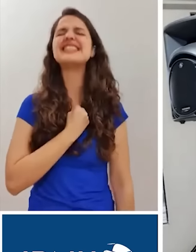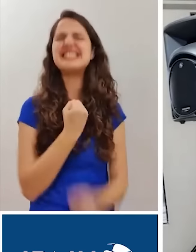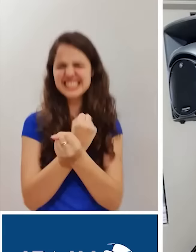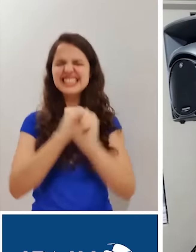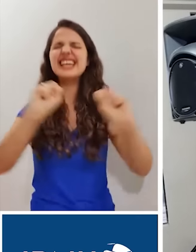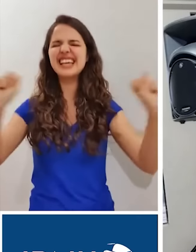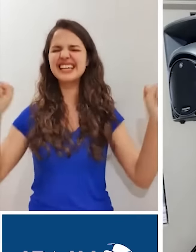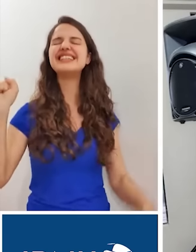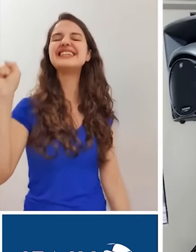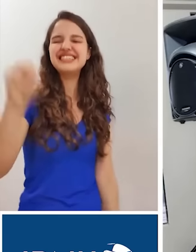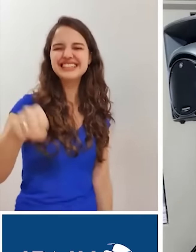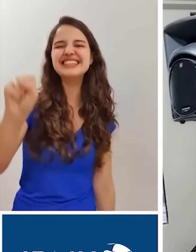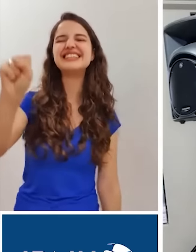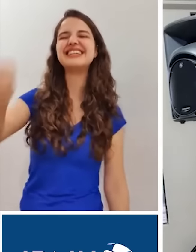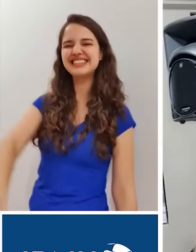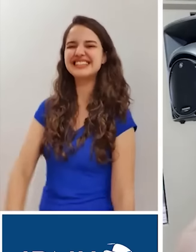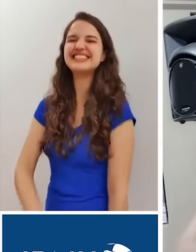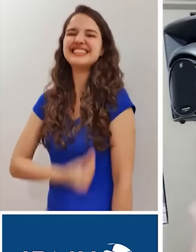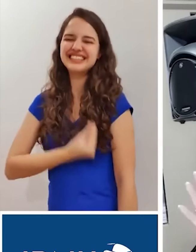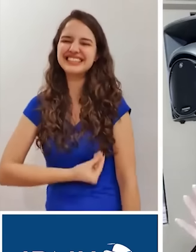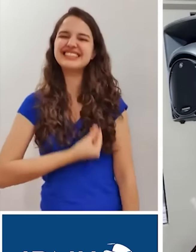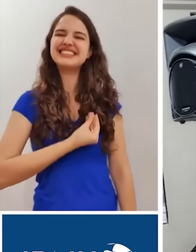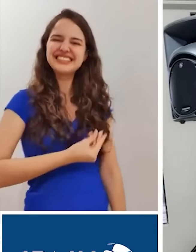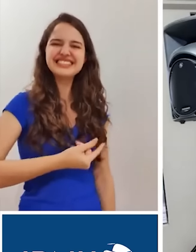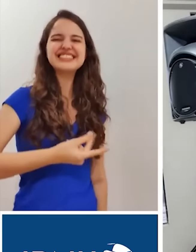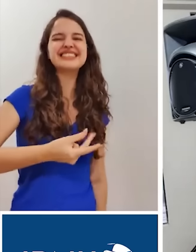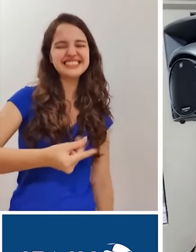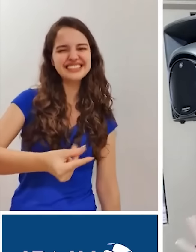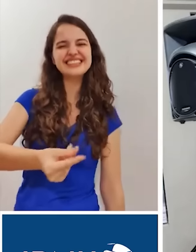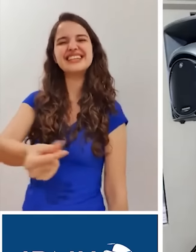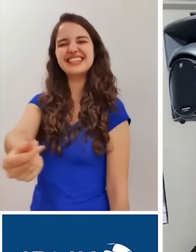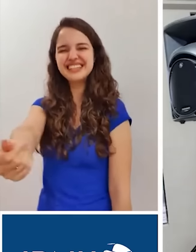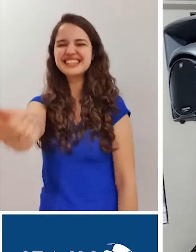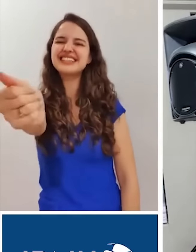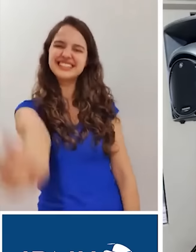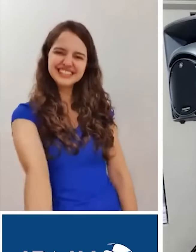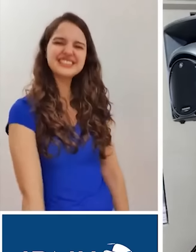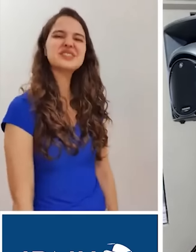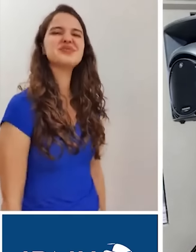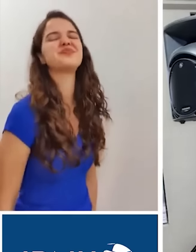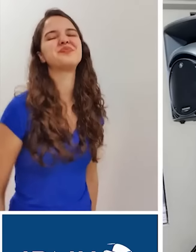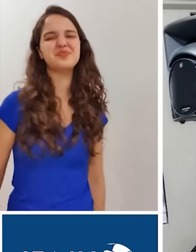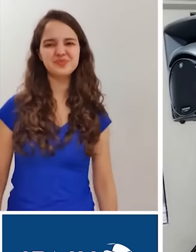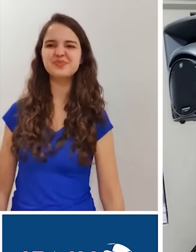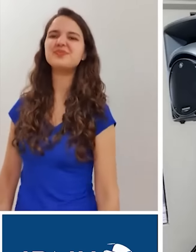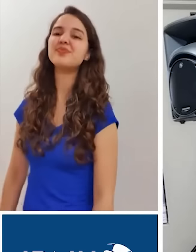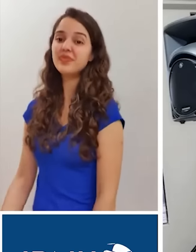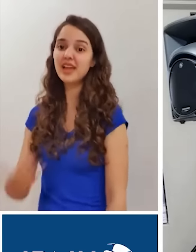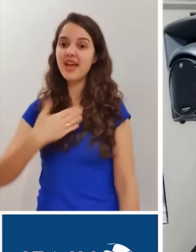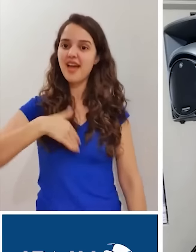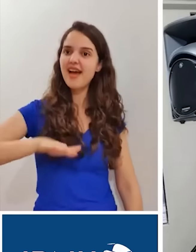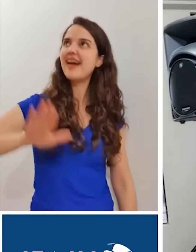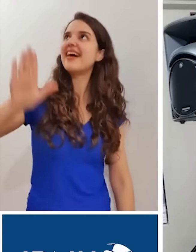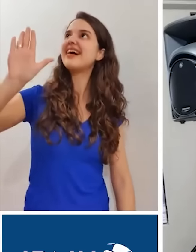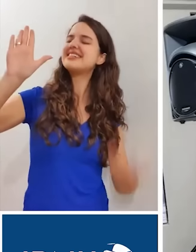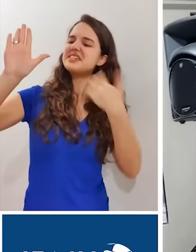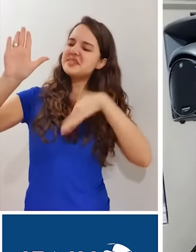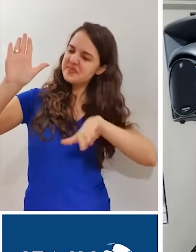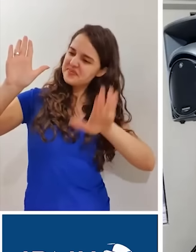Jesus VII não Mori com minha voz